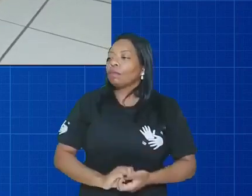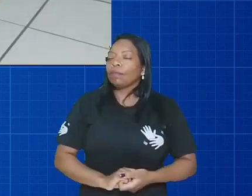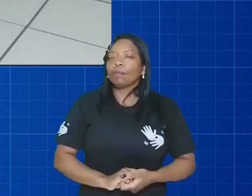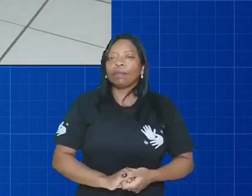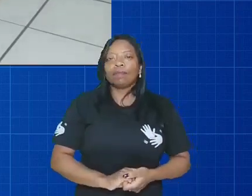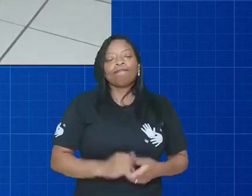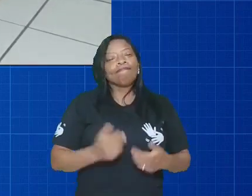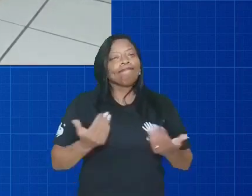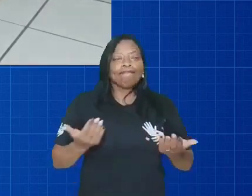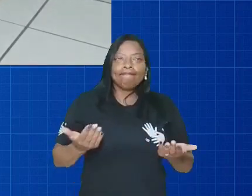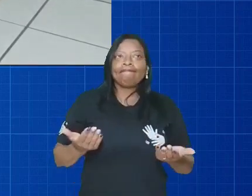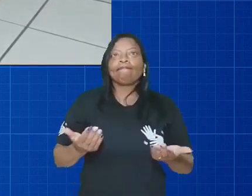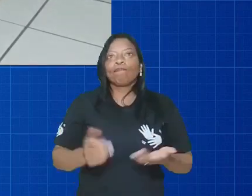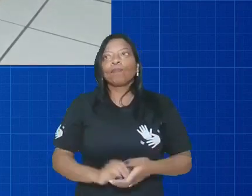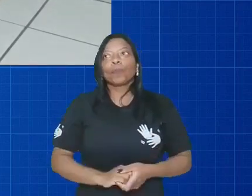gritante. Acredito que